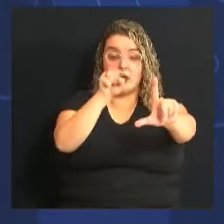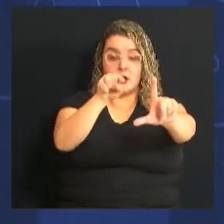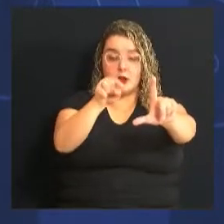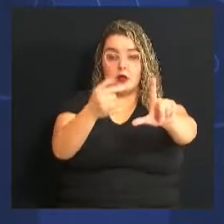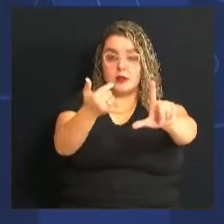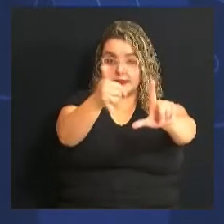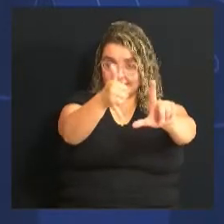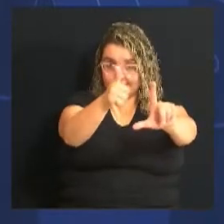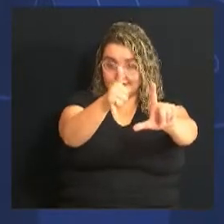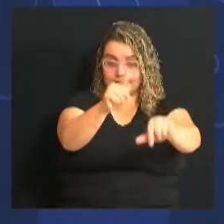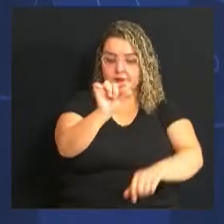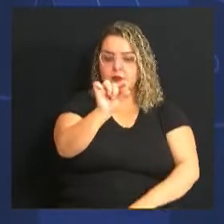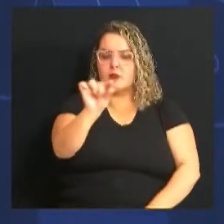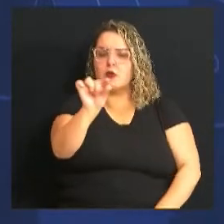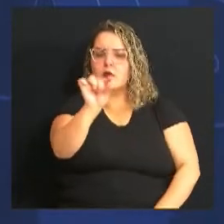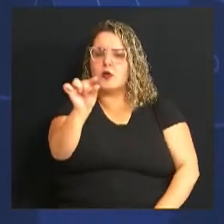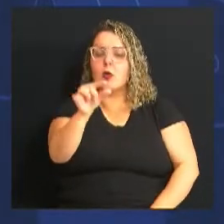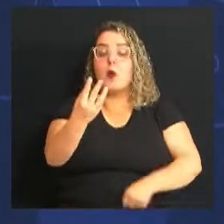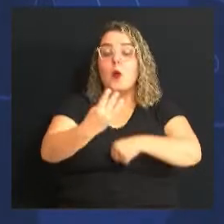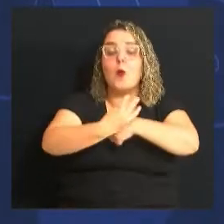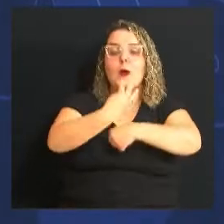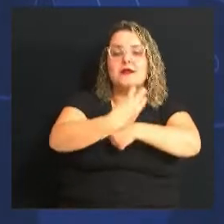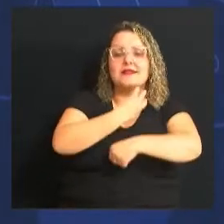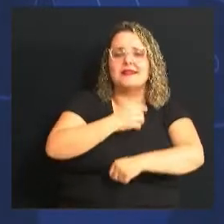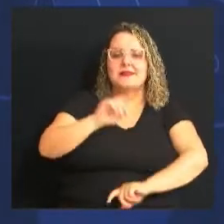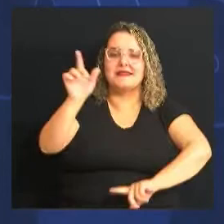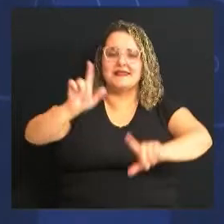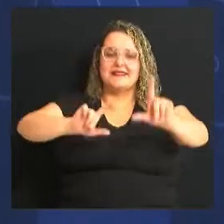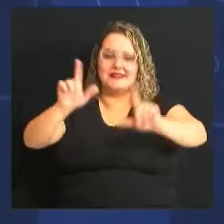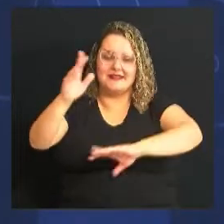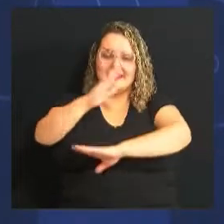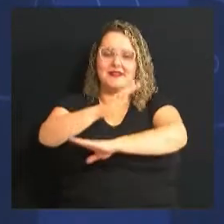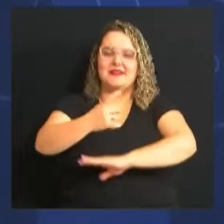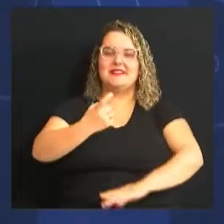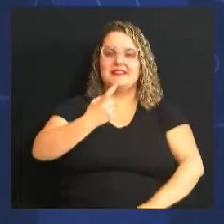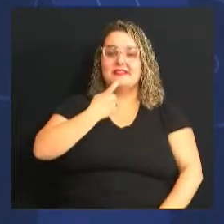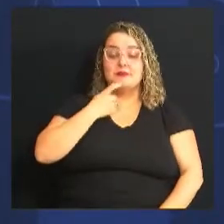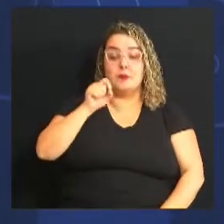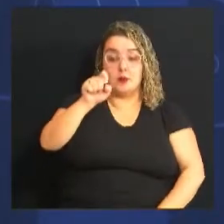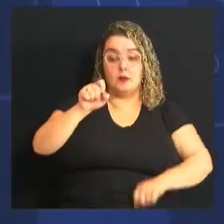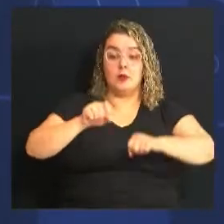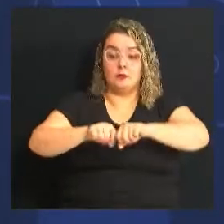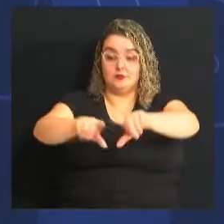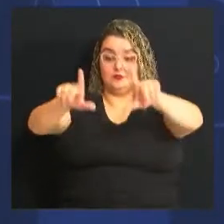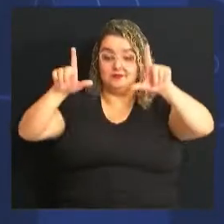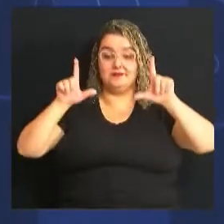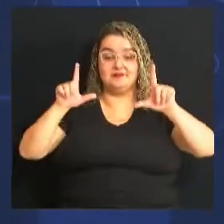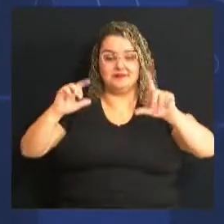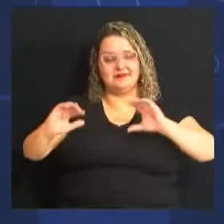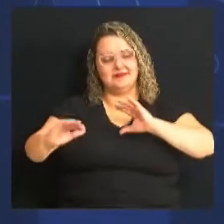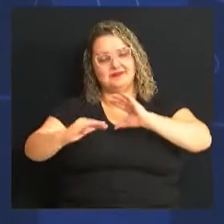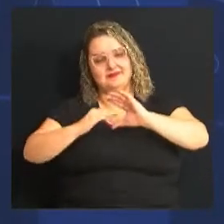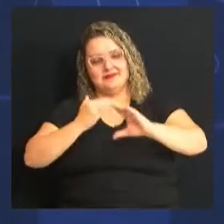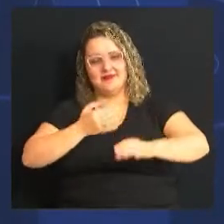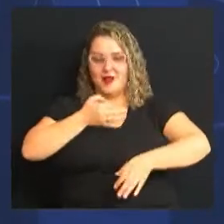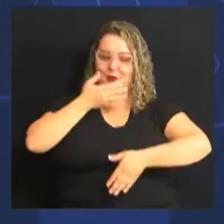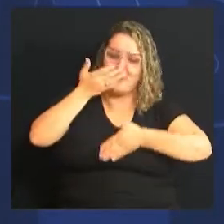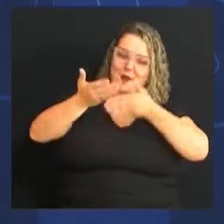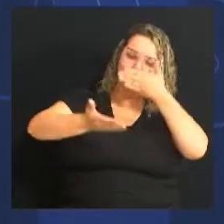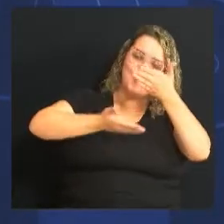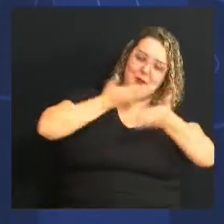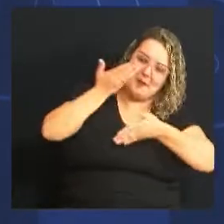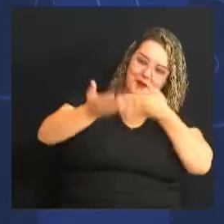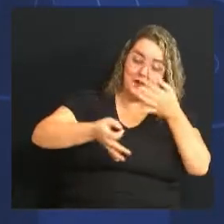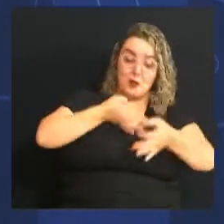aparecer na tela do seu celular uma mensagem, o WhatsApp da TV Câmara Campinas. Você aperta e pode enviar o seu elogio, uma